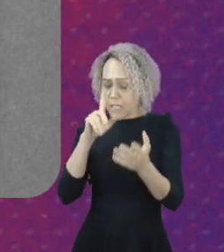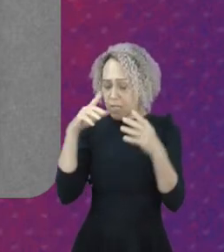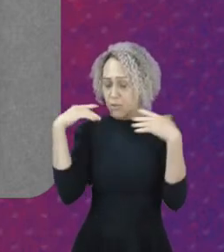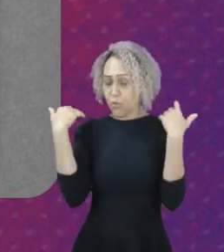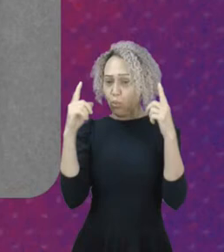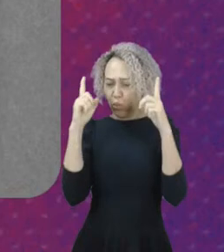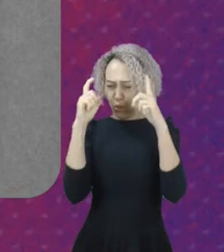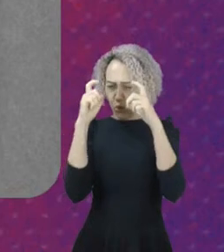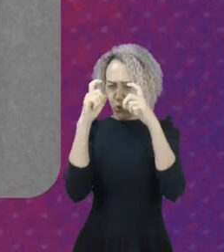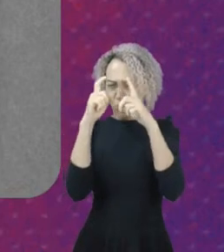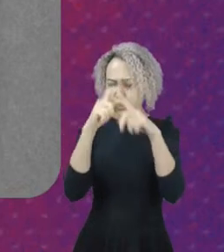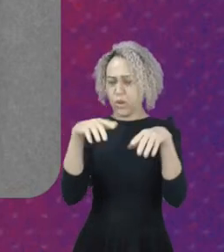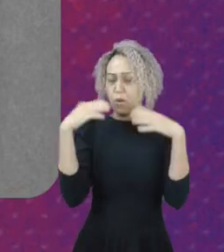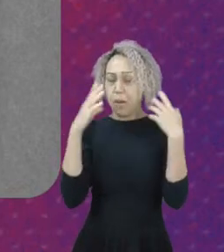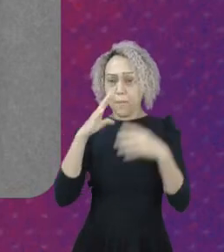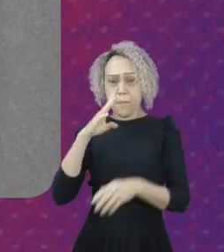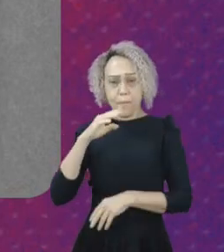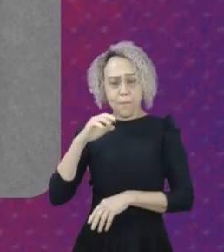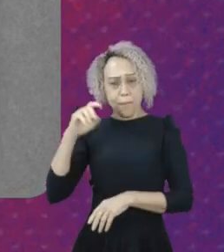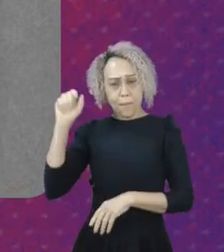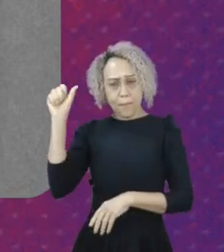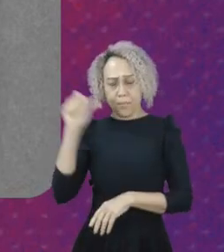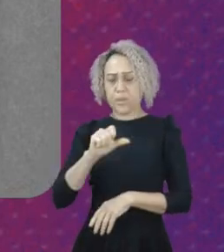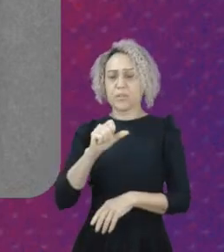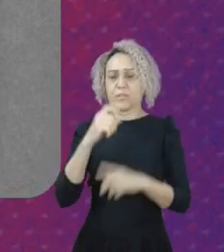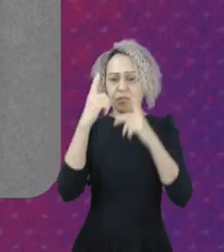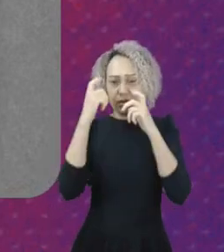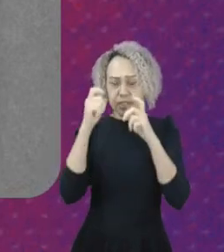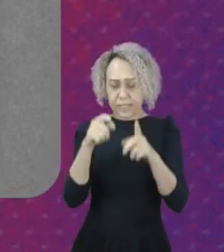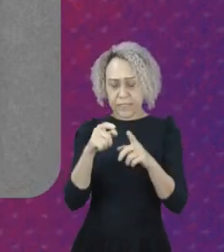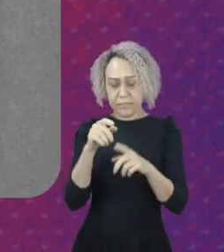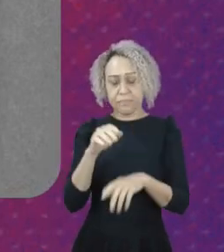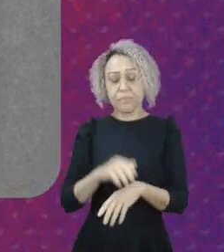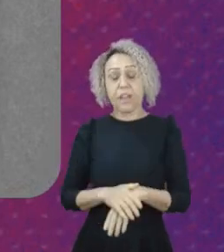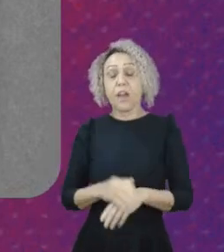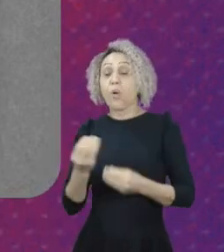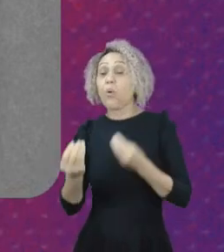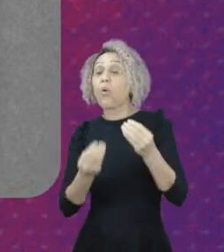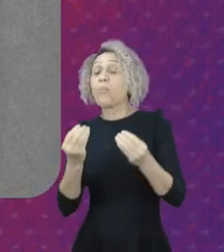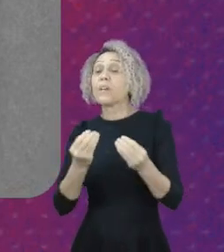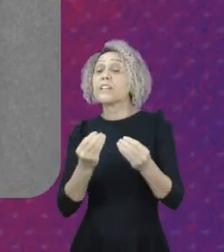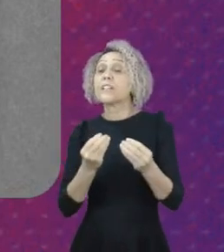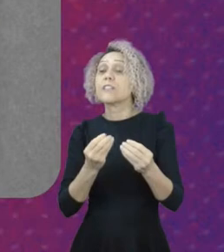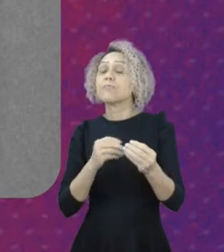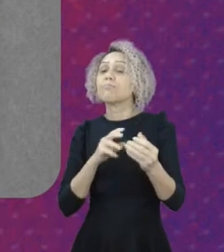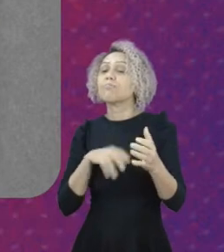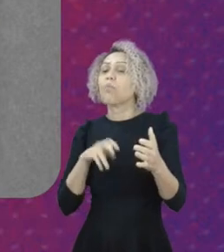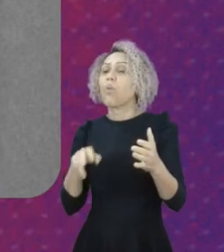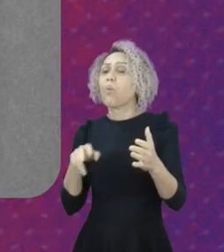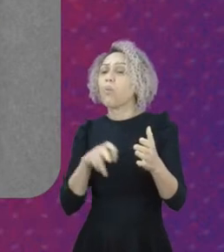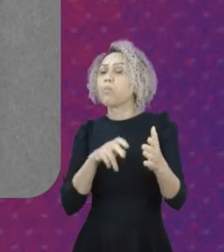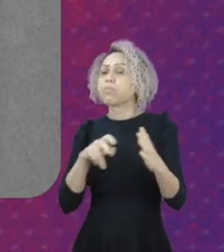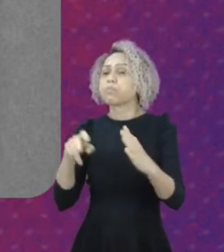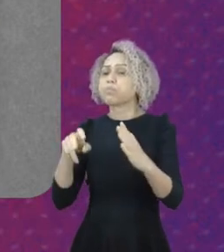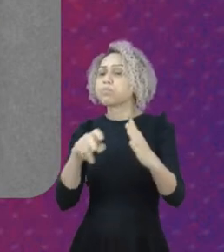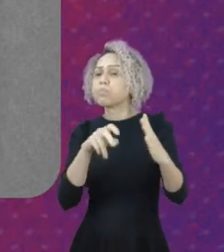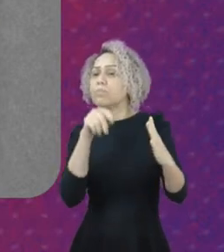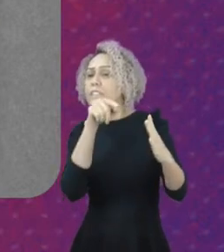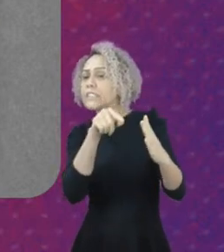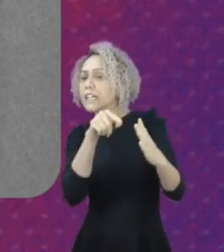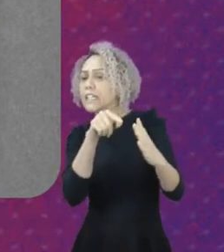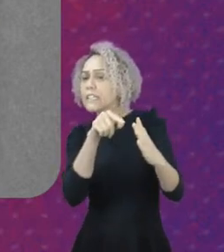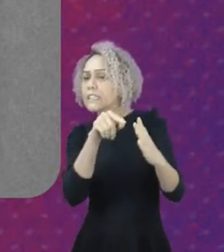passar por diversos becos, né, para poder chegar, mas que estava inserida justamente onde as